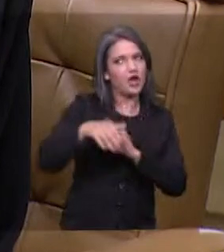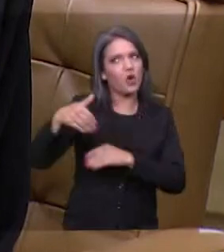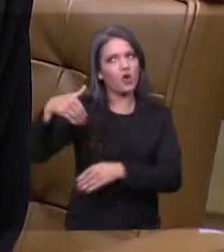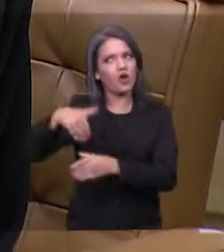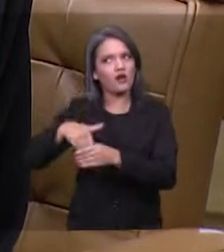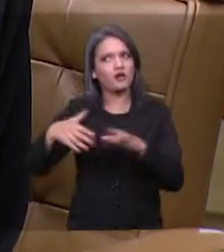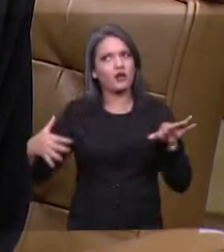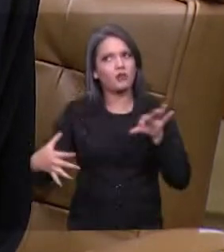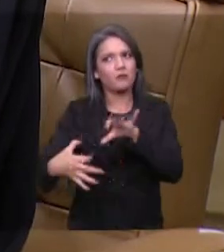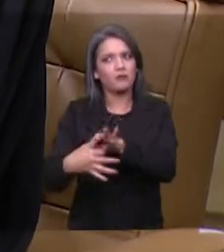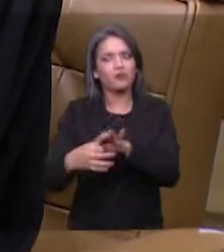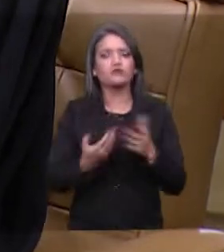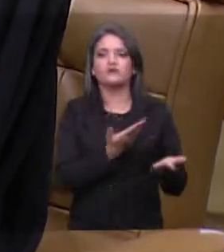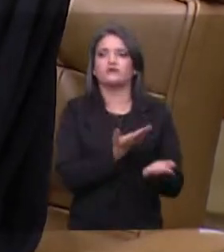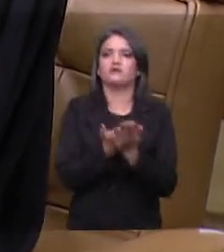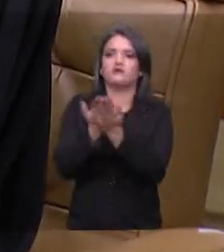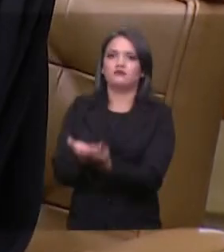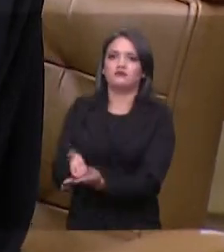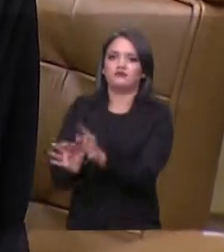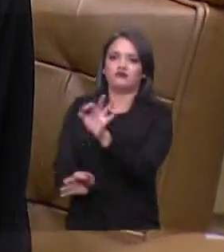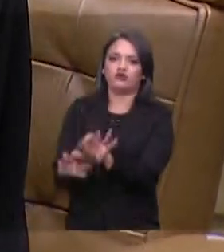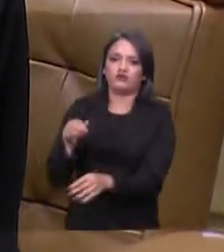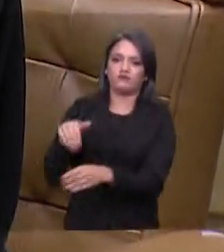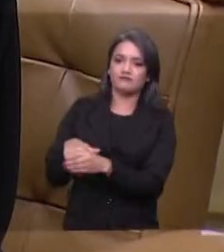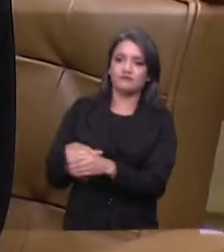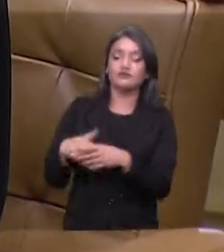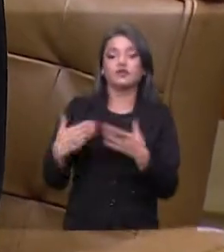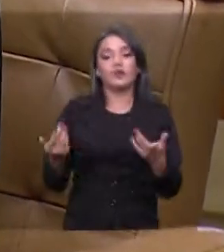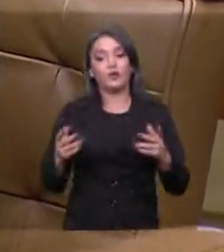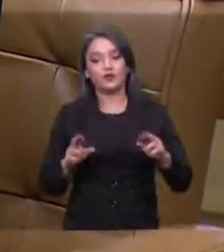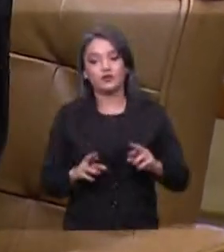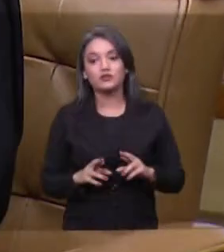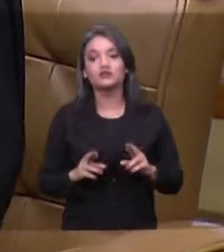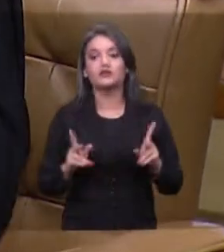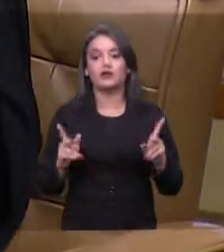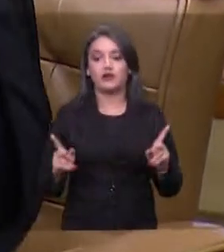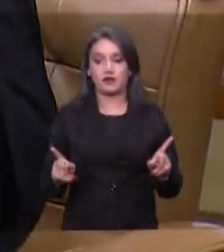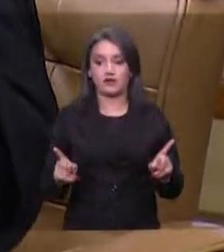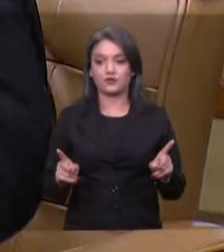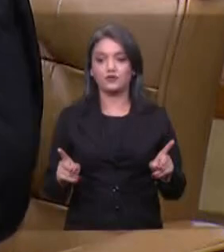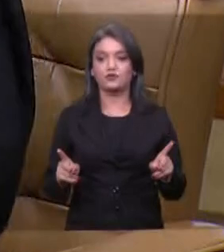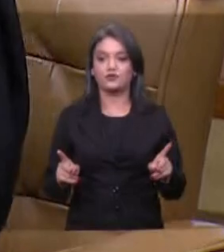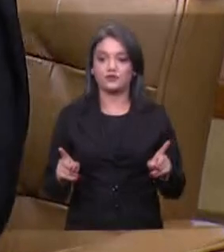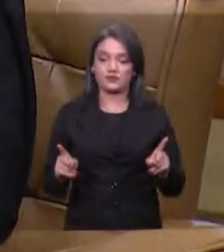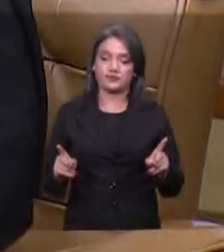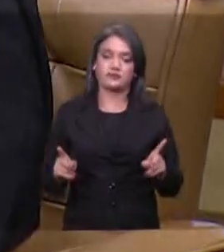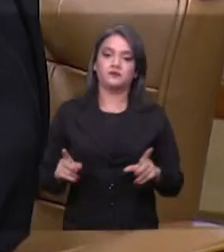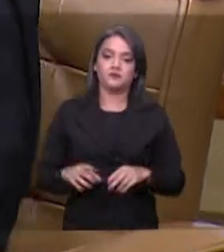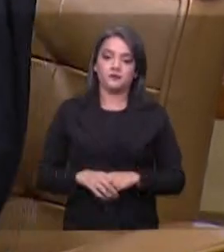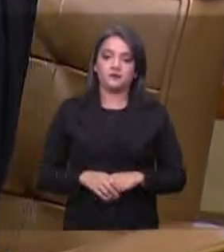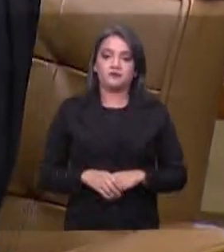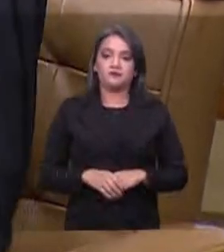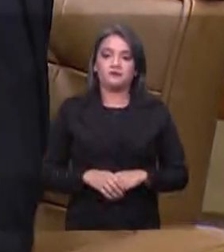visão, um tratamento bastante diferente se afastássemos a previsão do juiz das garantias